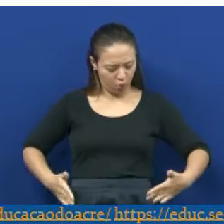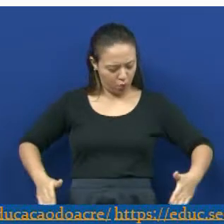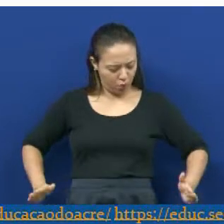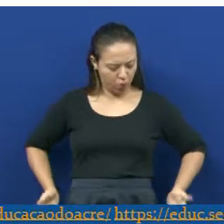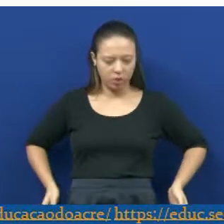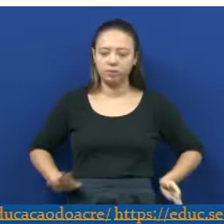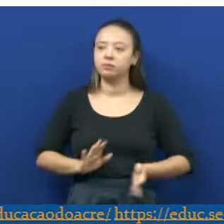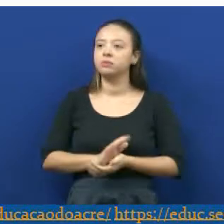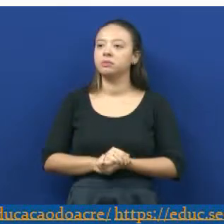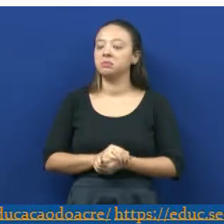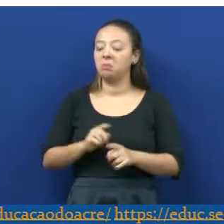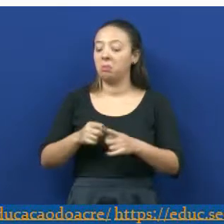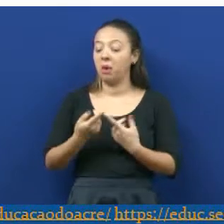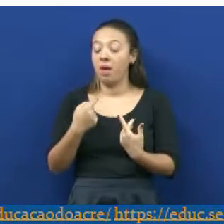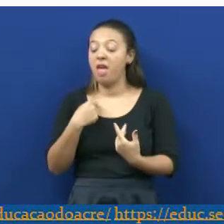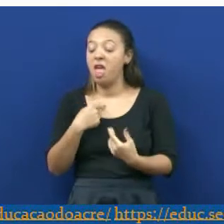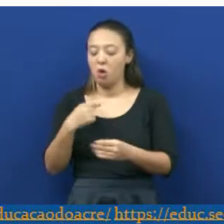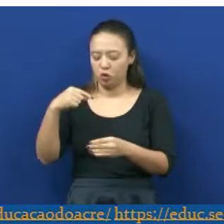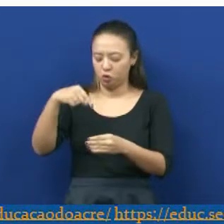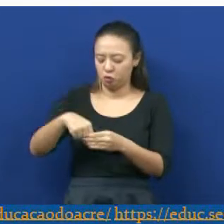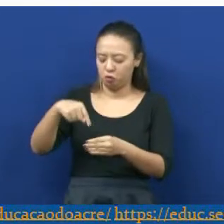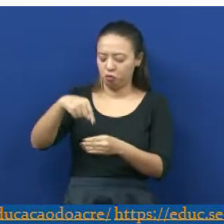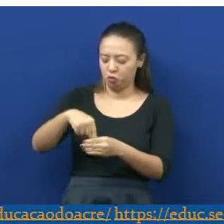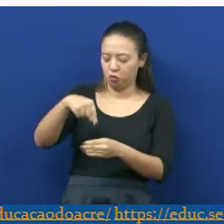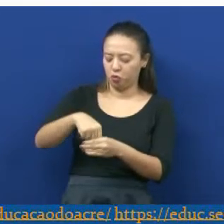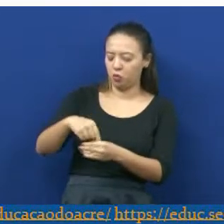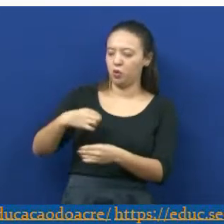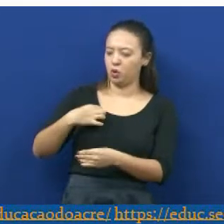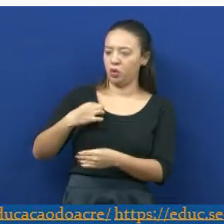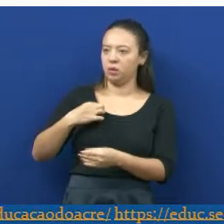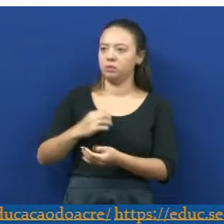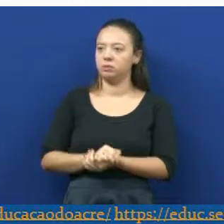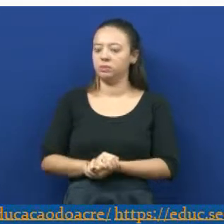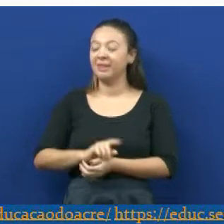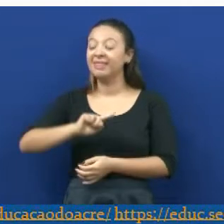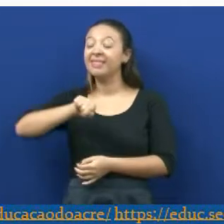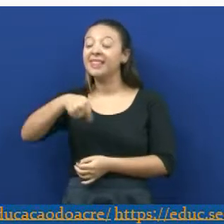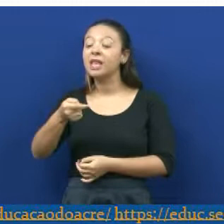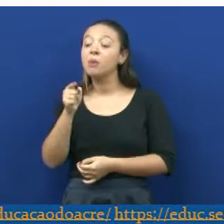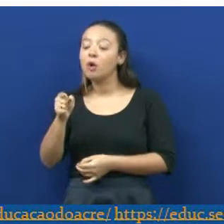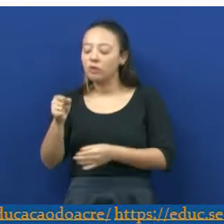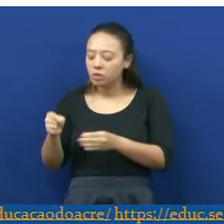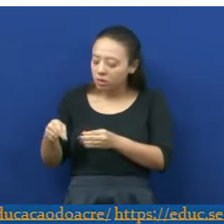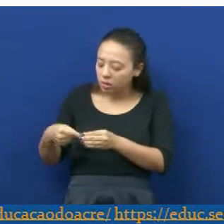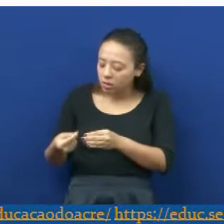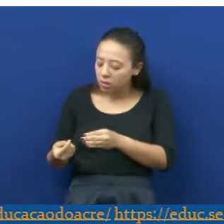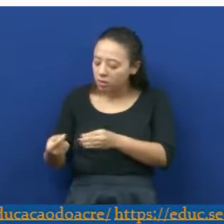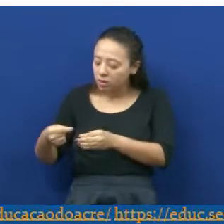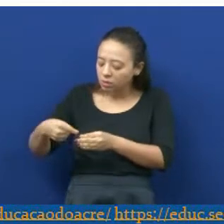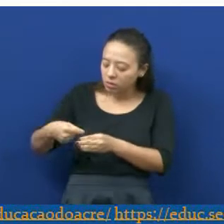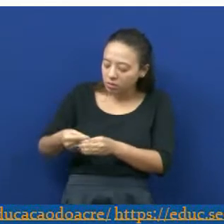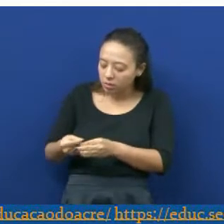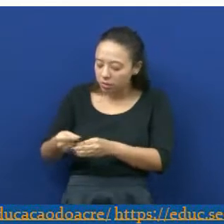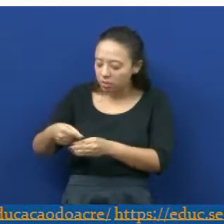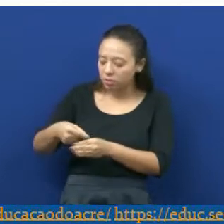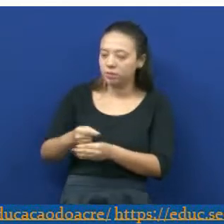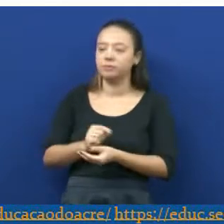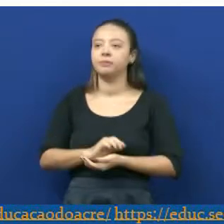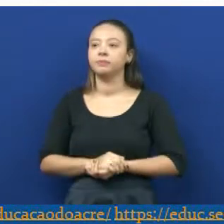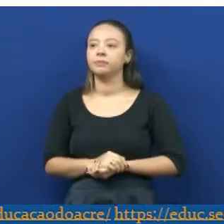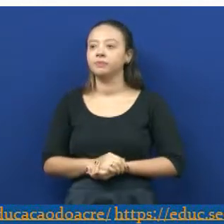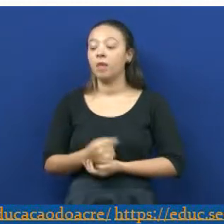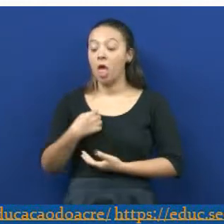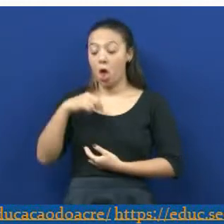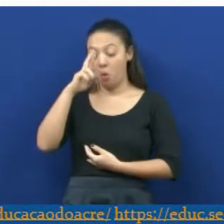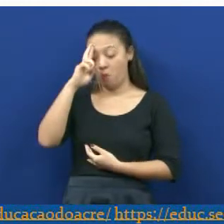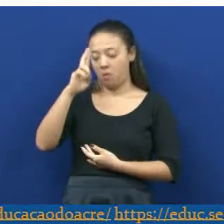isso? Eu é que furo o pano, vou adiante, puxando por você que vem atrás obedecendo ao que eu faço e mando.